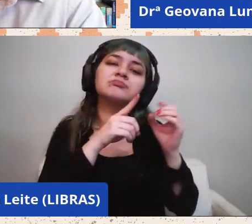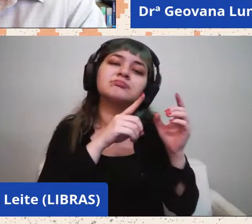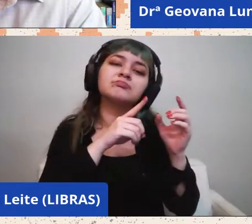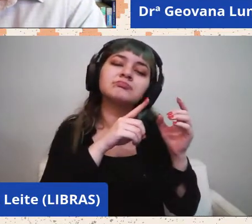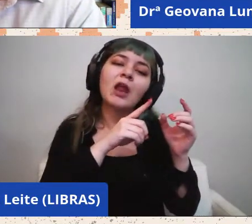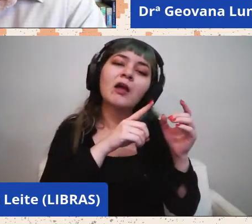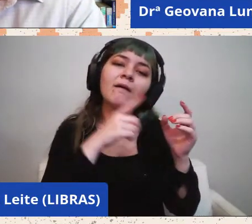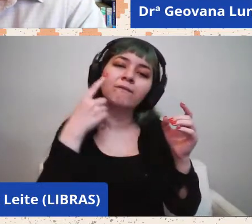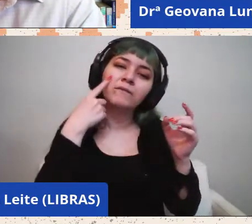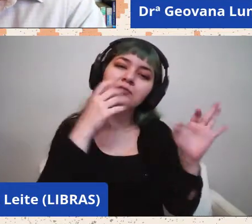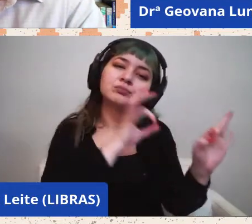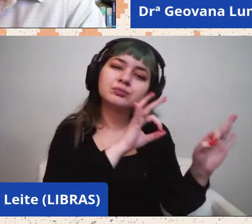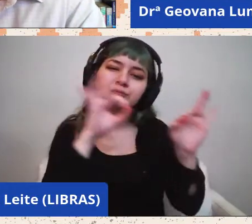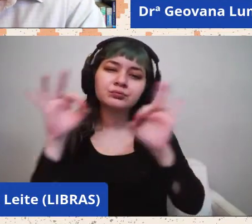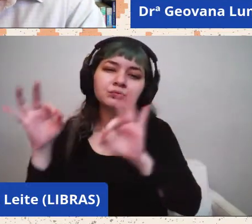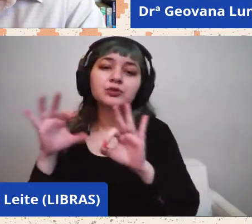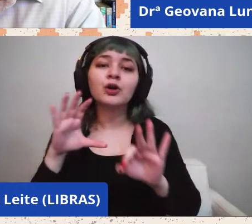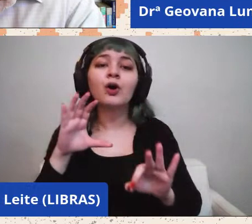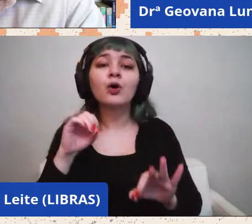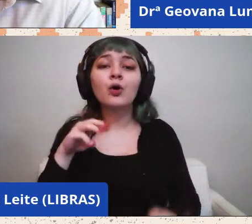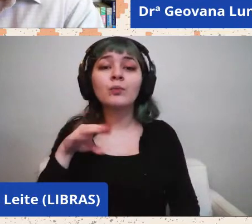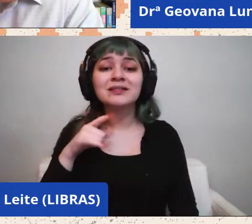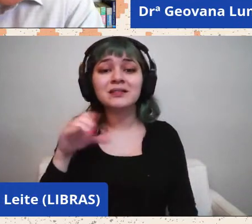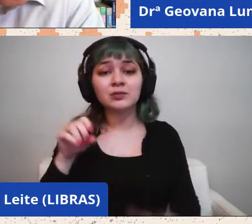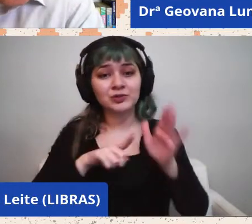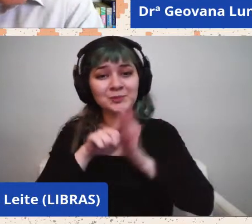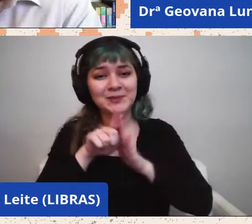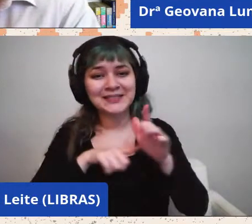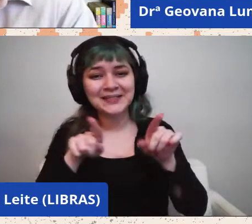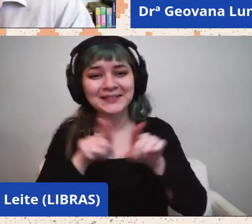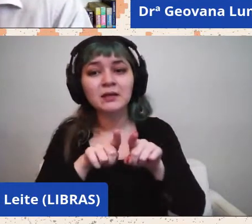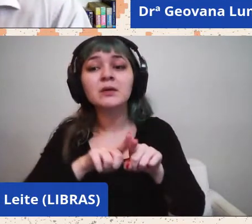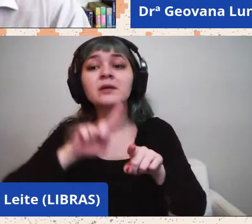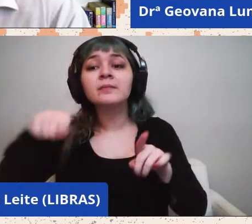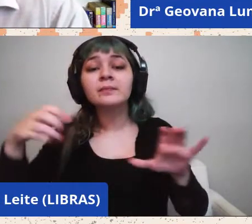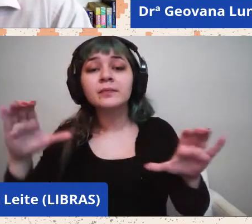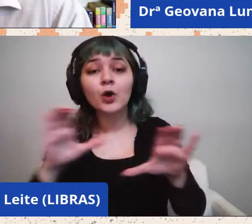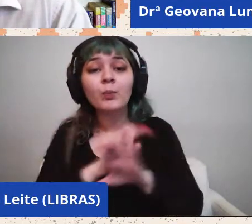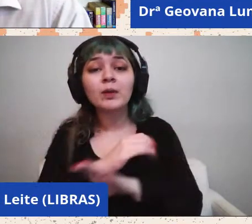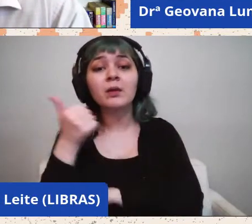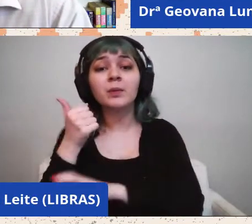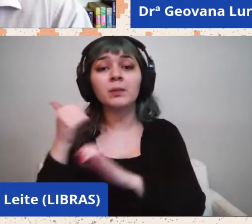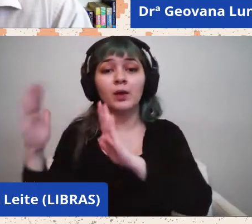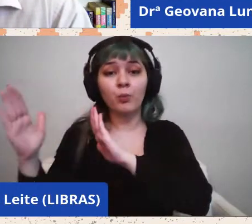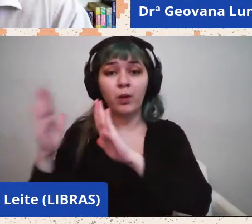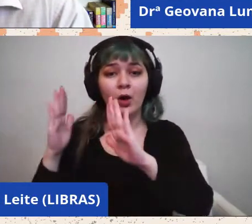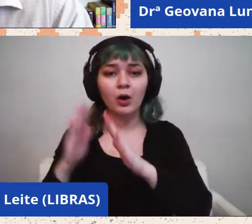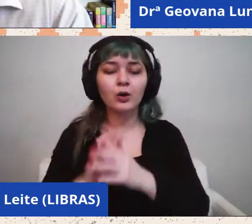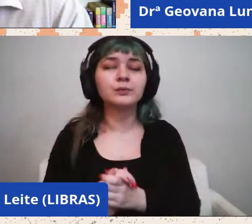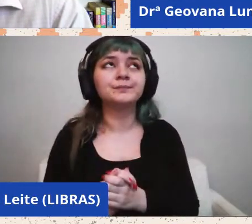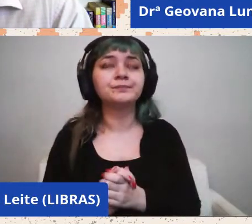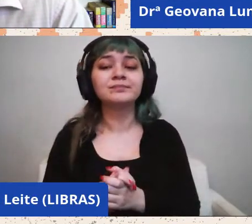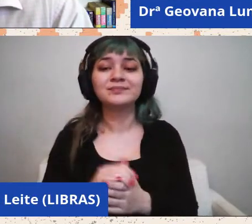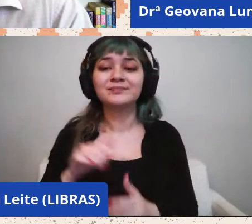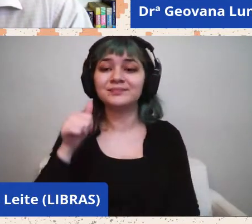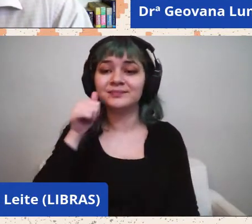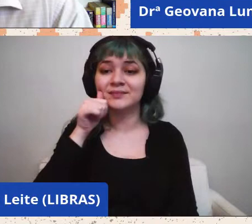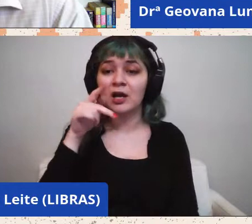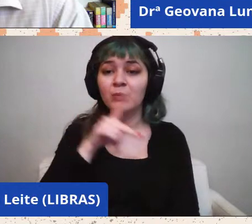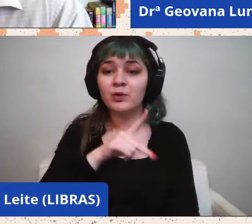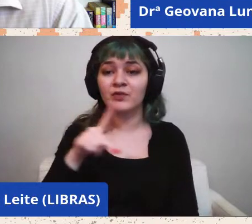nas comissões de pesquisa também. E aí, para completar esse primeiro bloco, a professora Andréia,